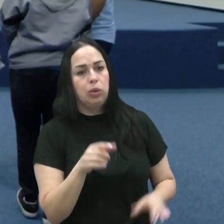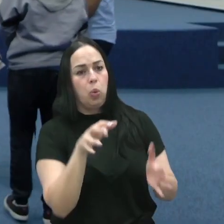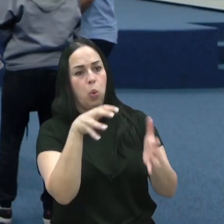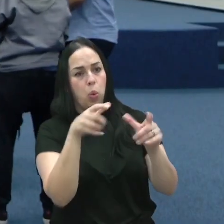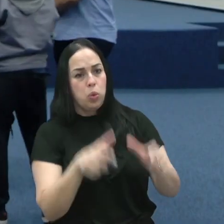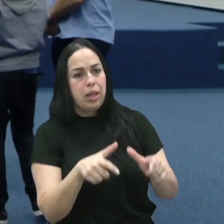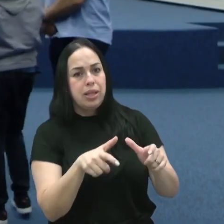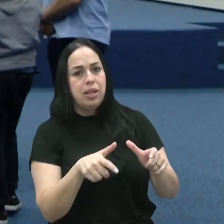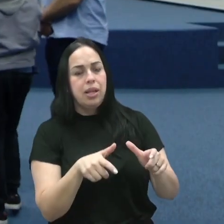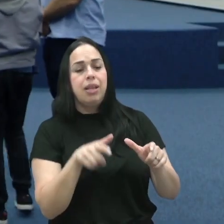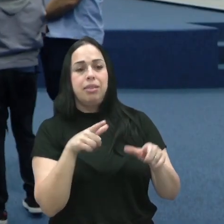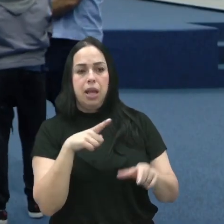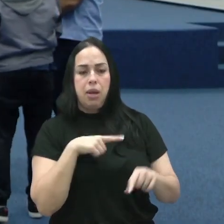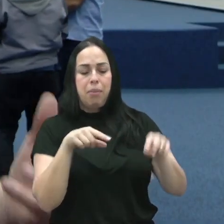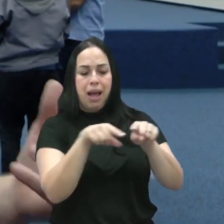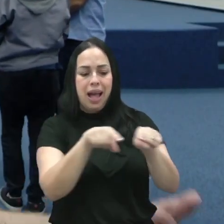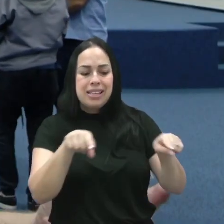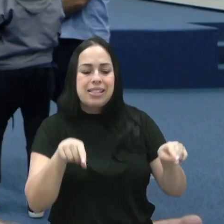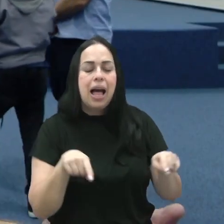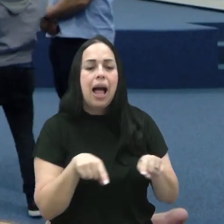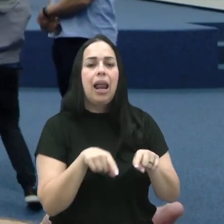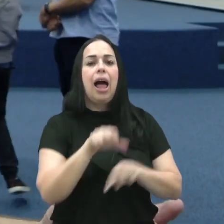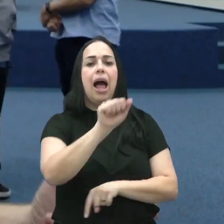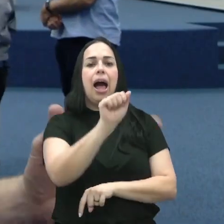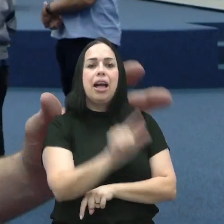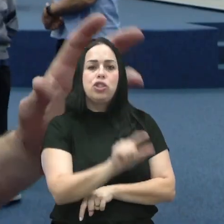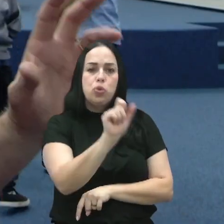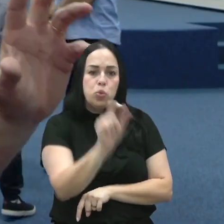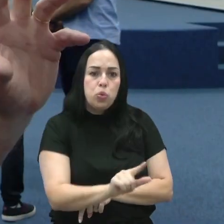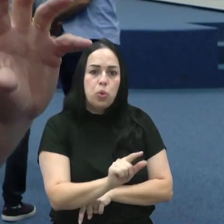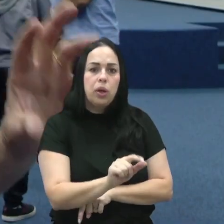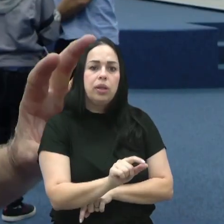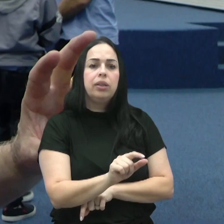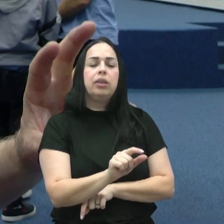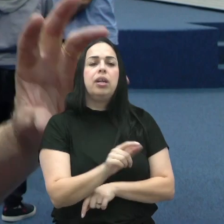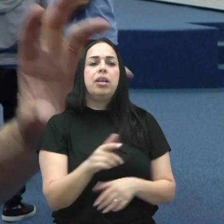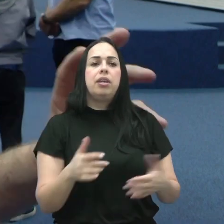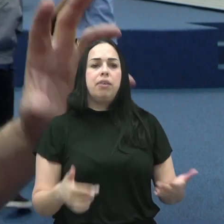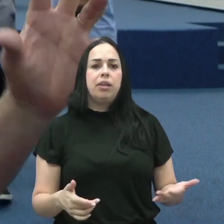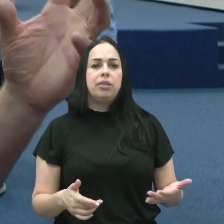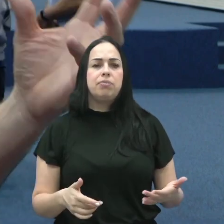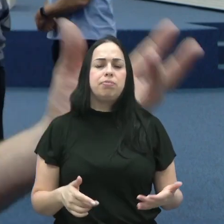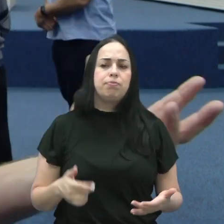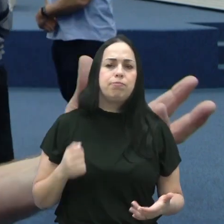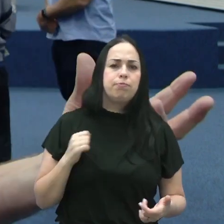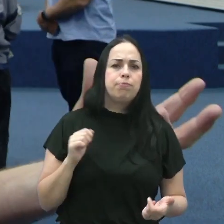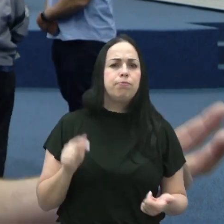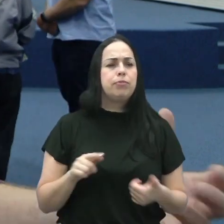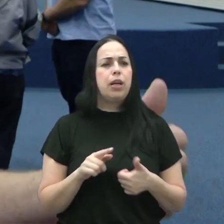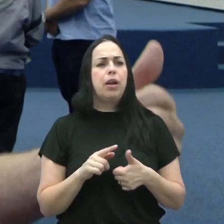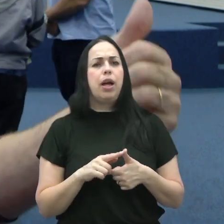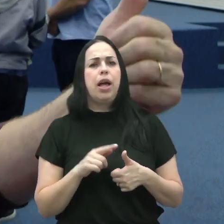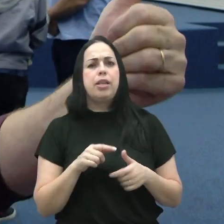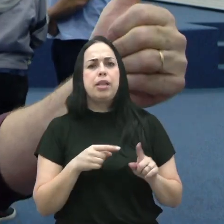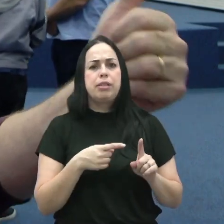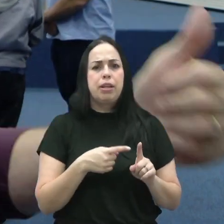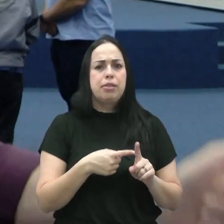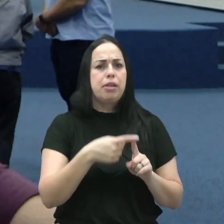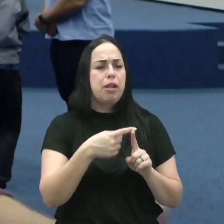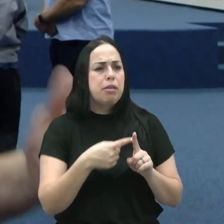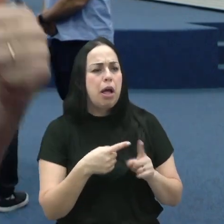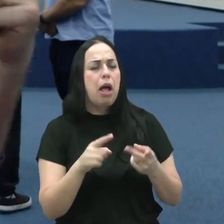gente vai ter uma sala sensorial, onde a gente vai reunir tudo que a gente tem em relação